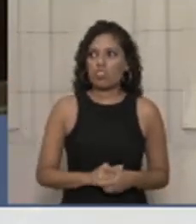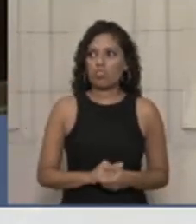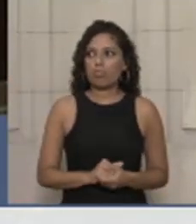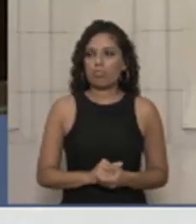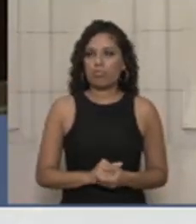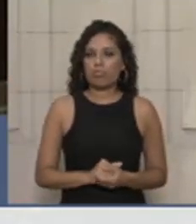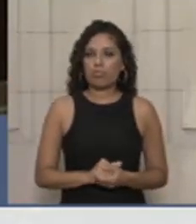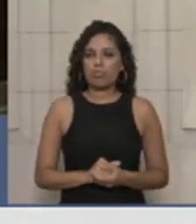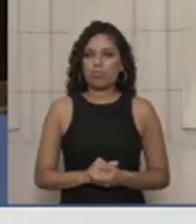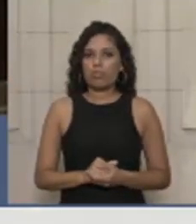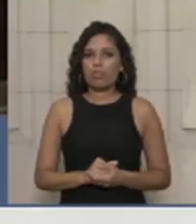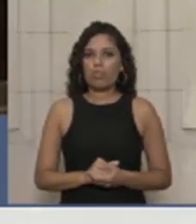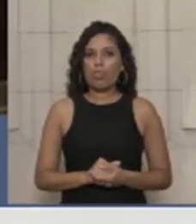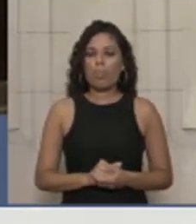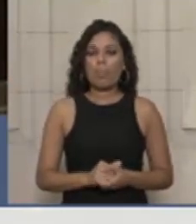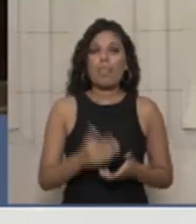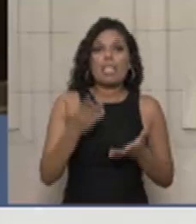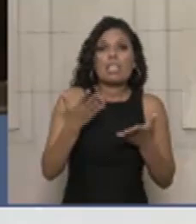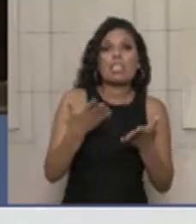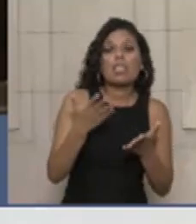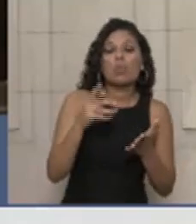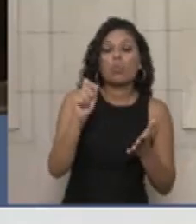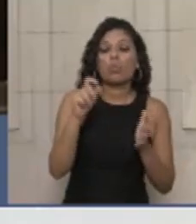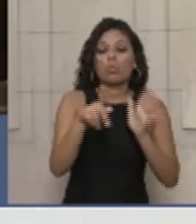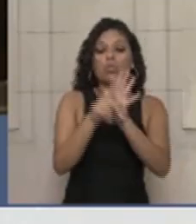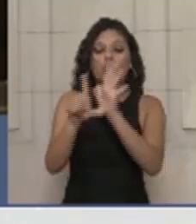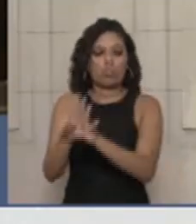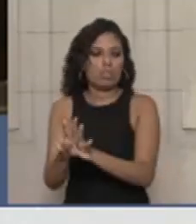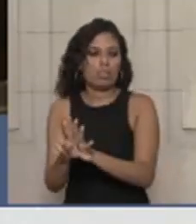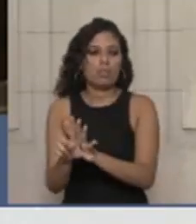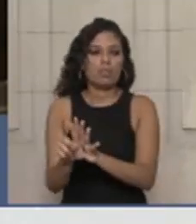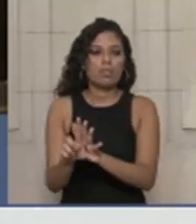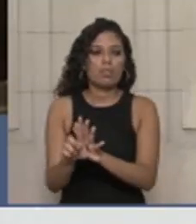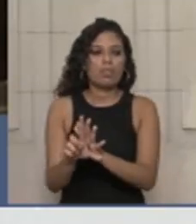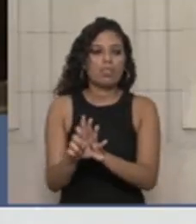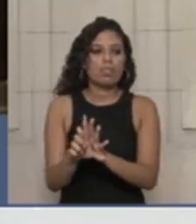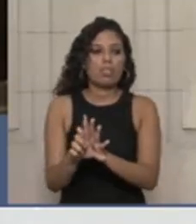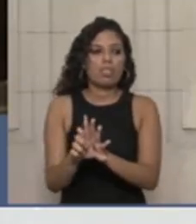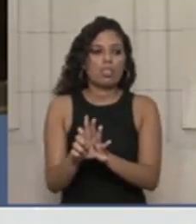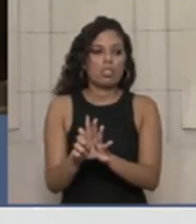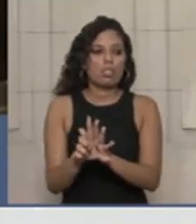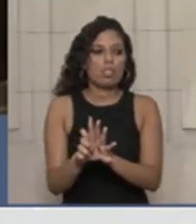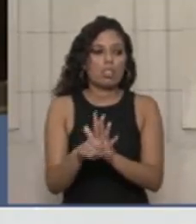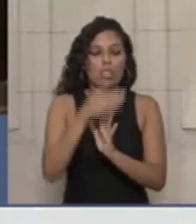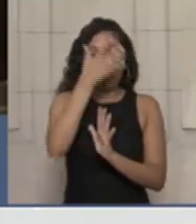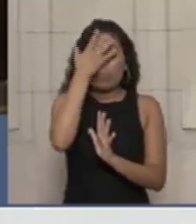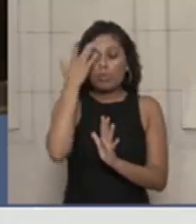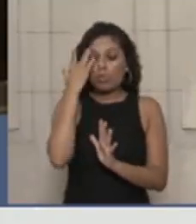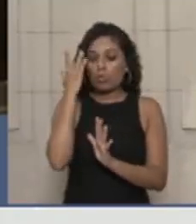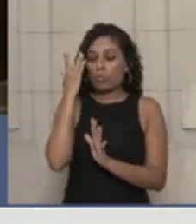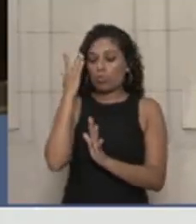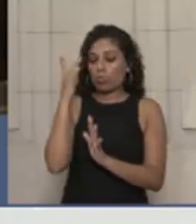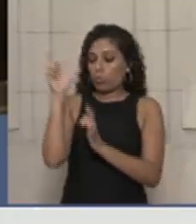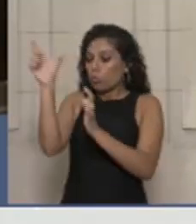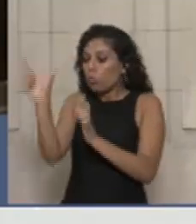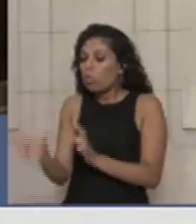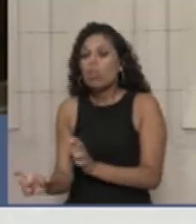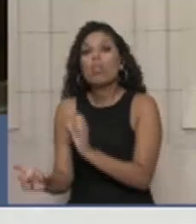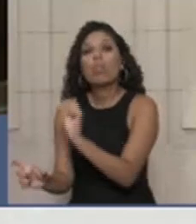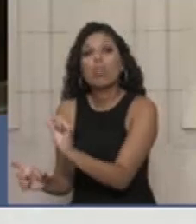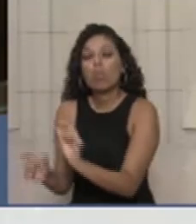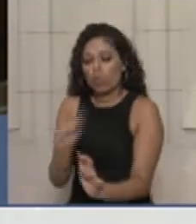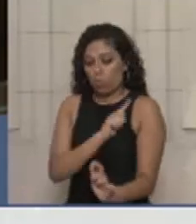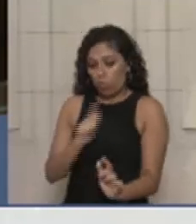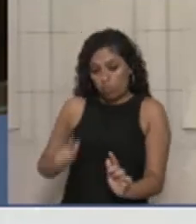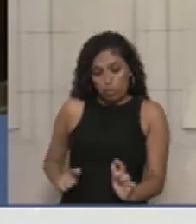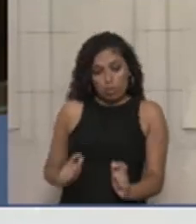Então, o que ele está propondo é um programa que o governo do estado assuma para